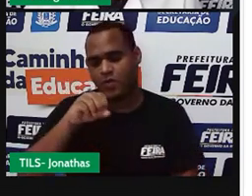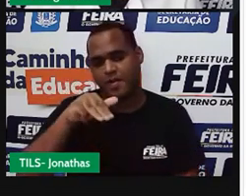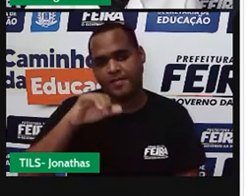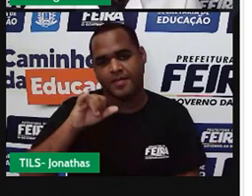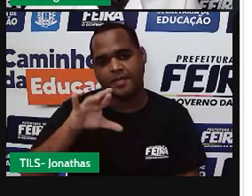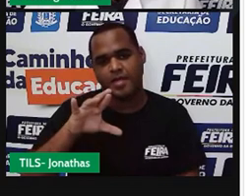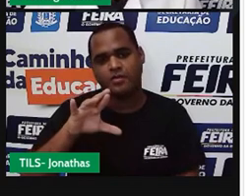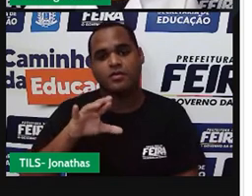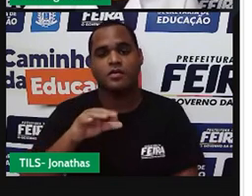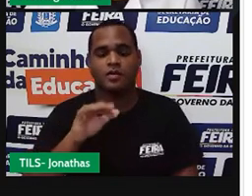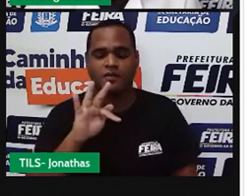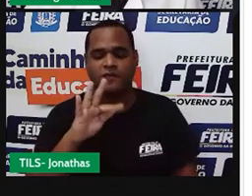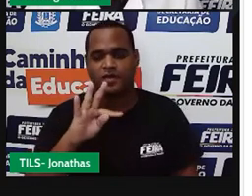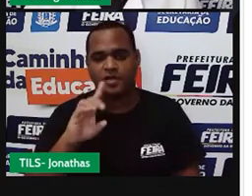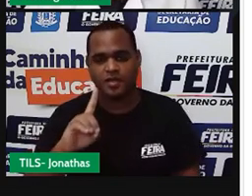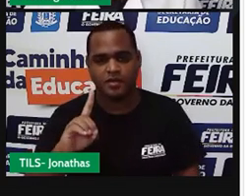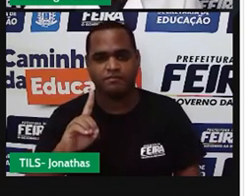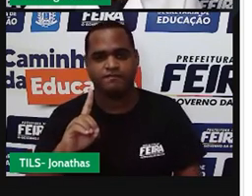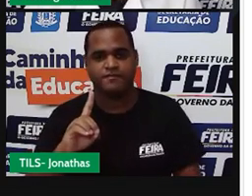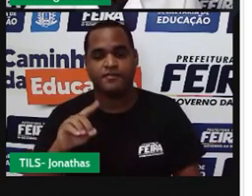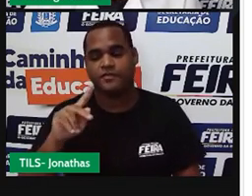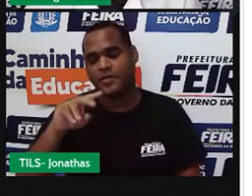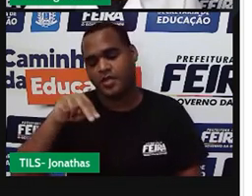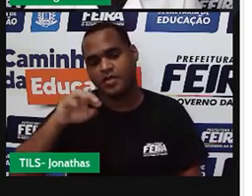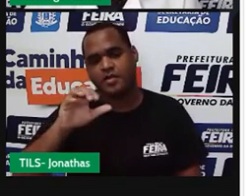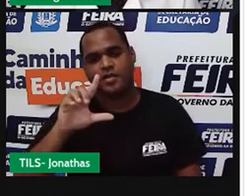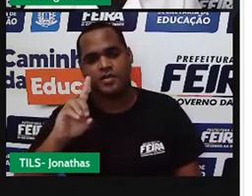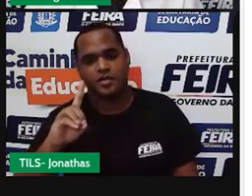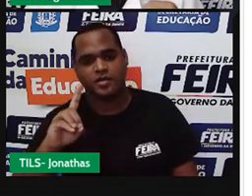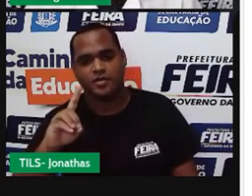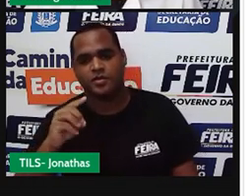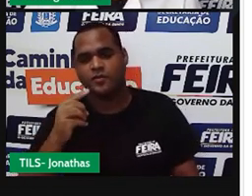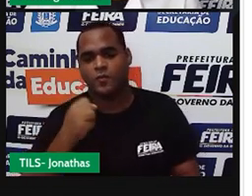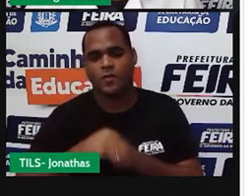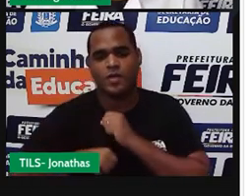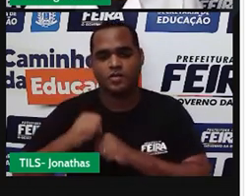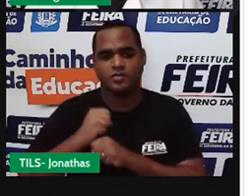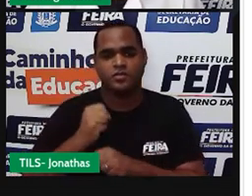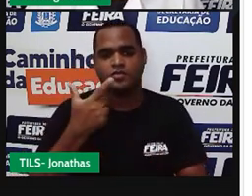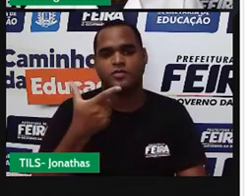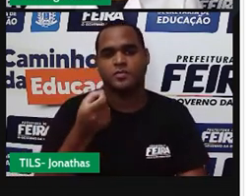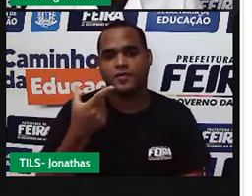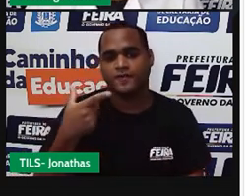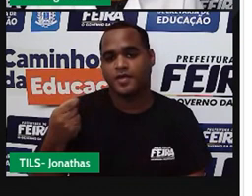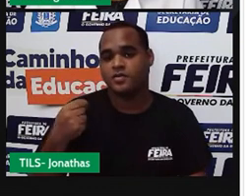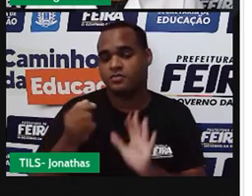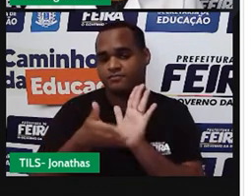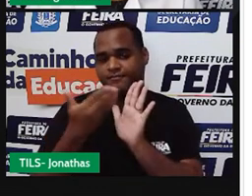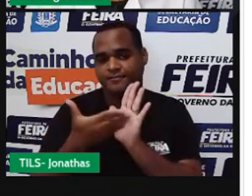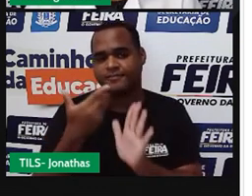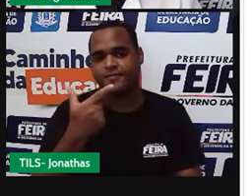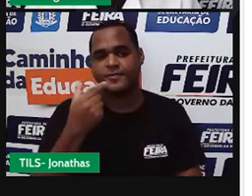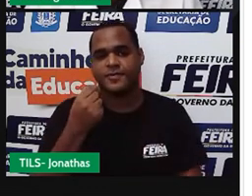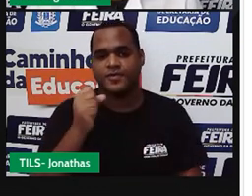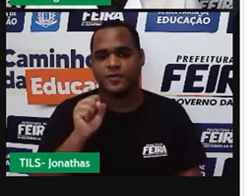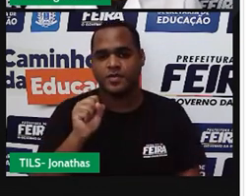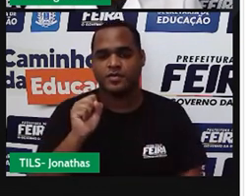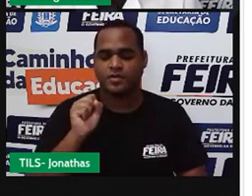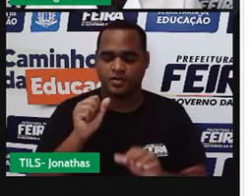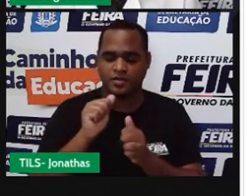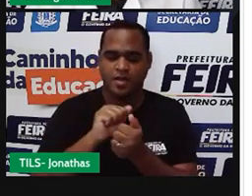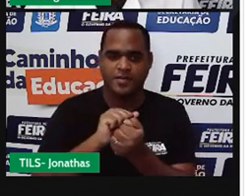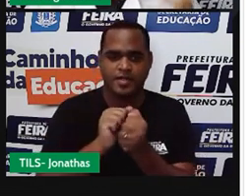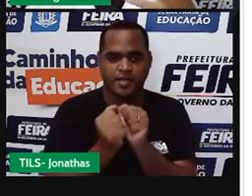Souza da Editora FTD do Plano Nacional do livro didático 2020 na página 208